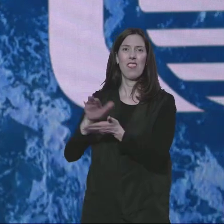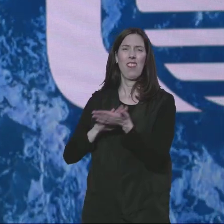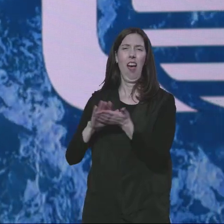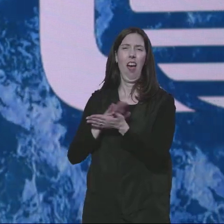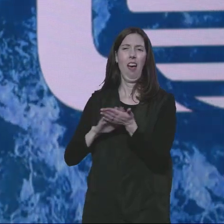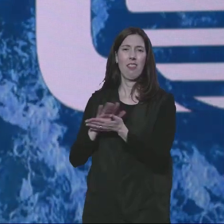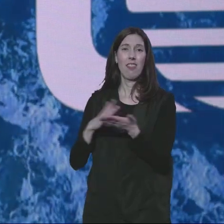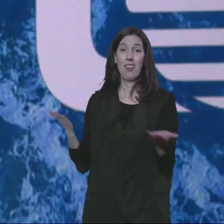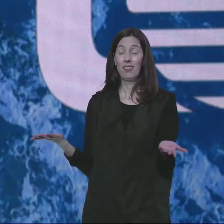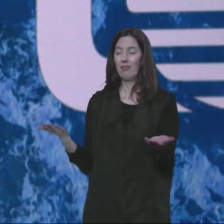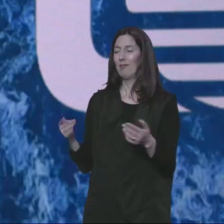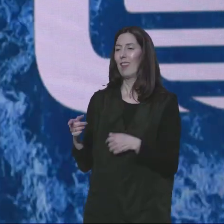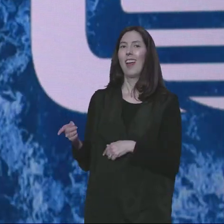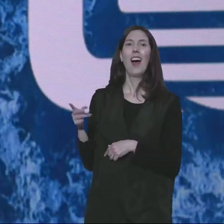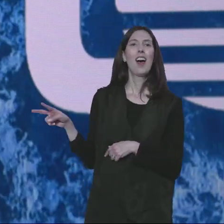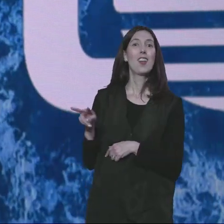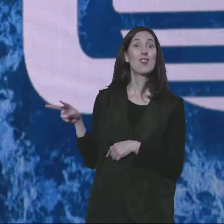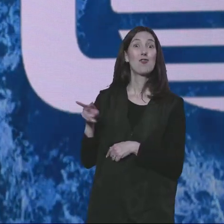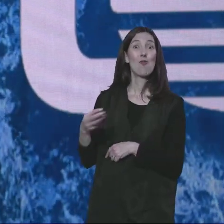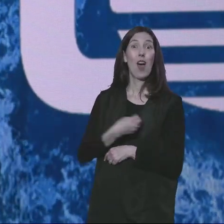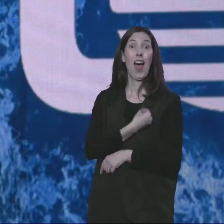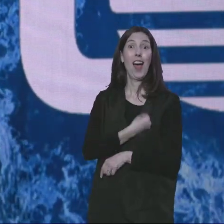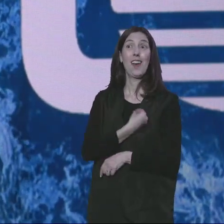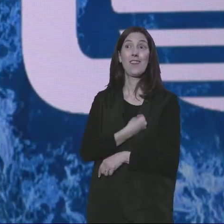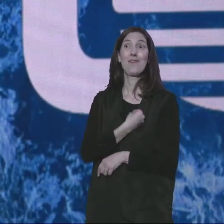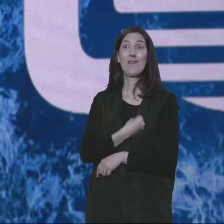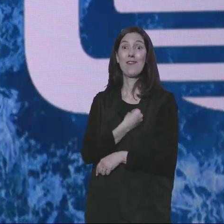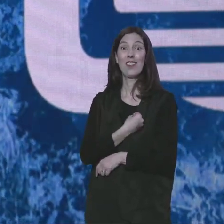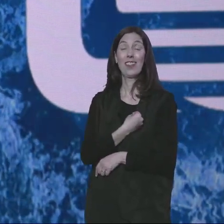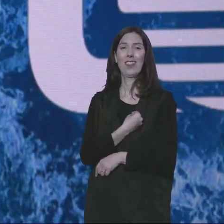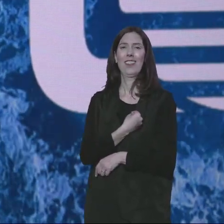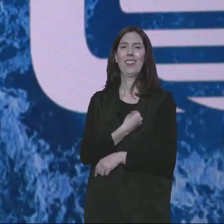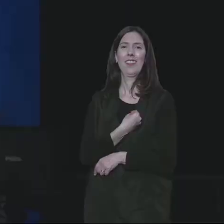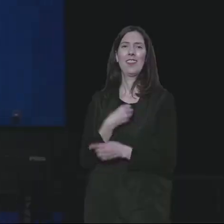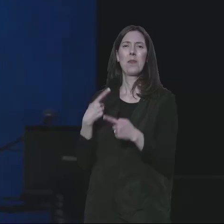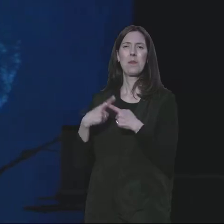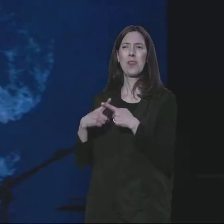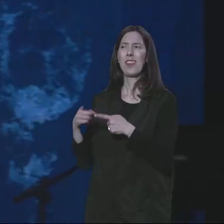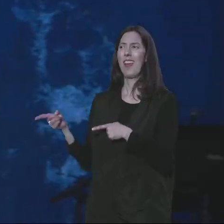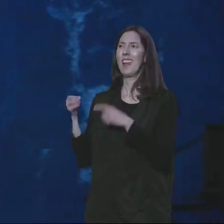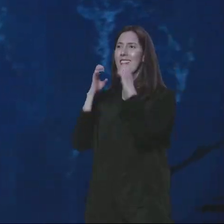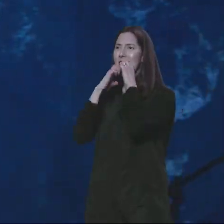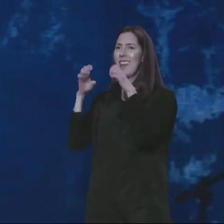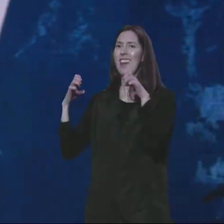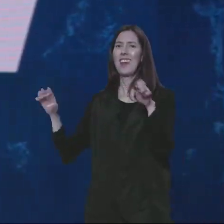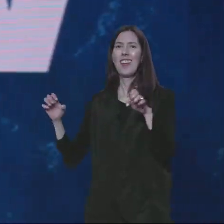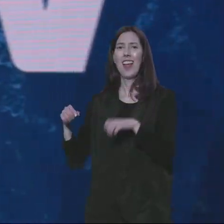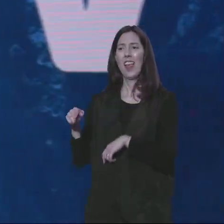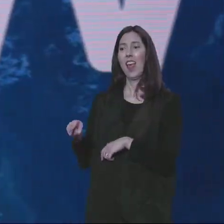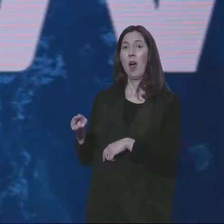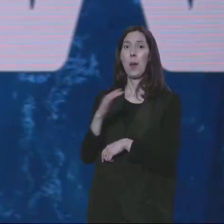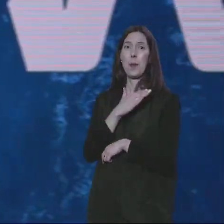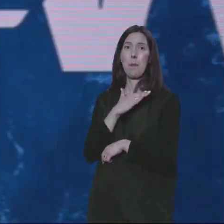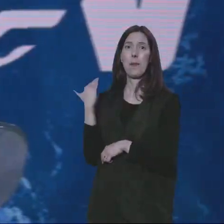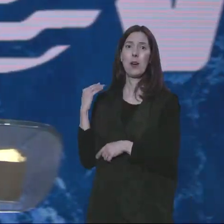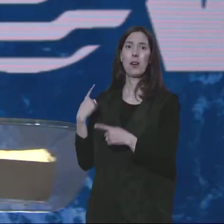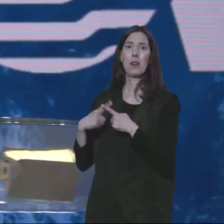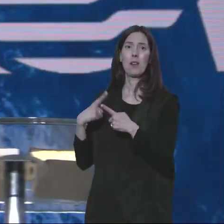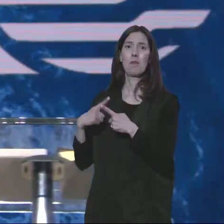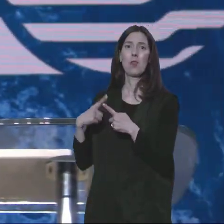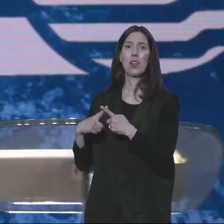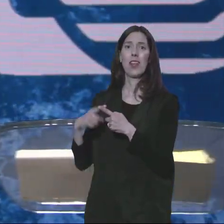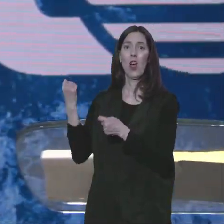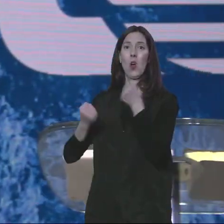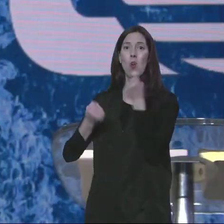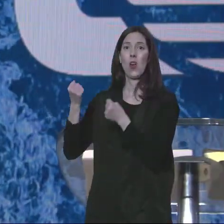aplausos. Elas dedicam a vida inteira para fazer Jesus conhecido e elas morrem numa falha mecânica do carro e são